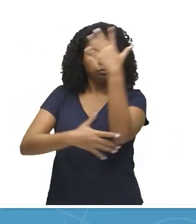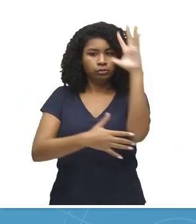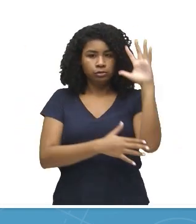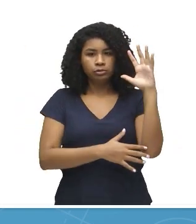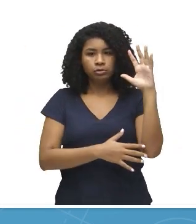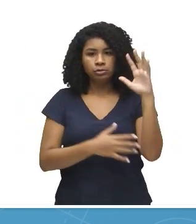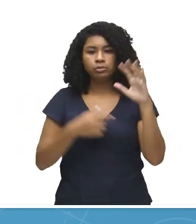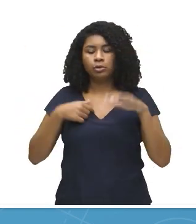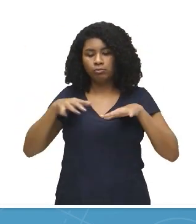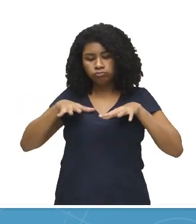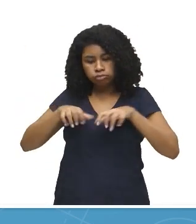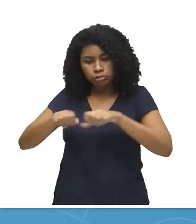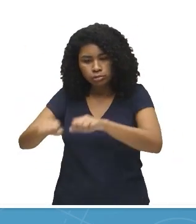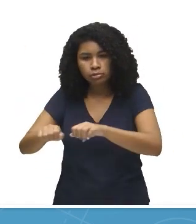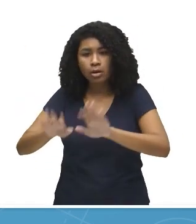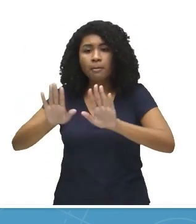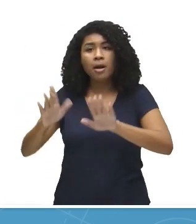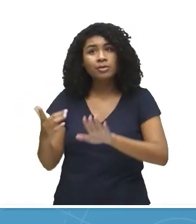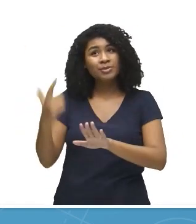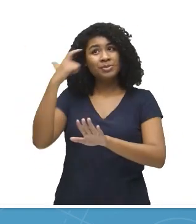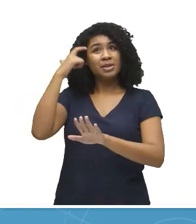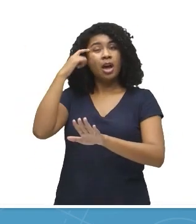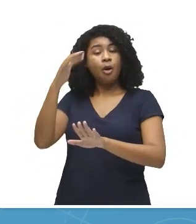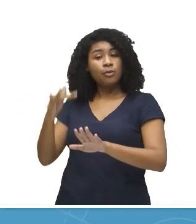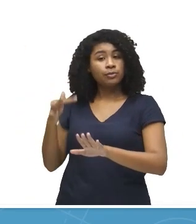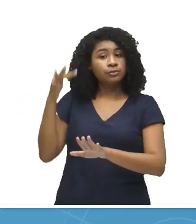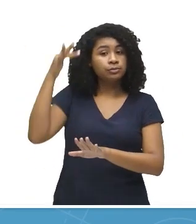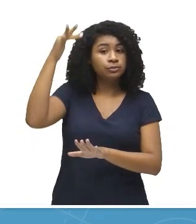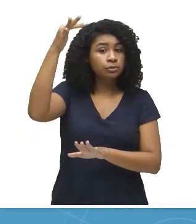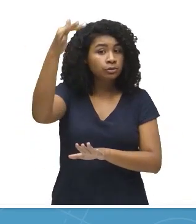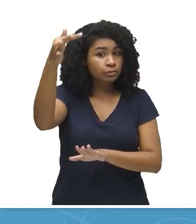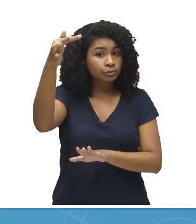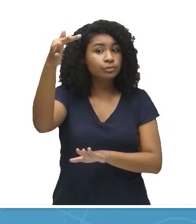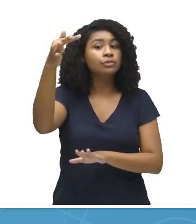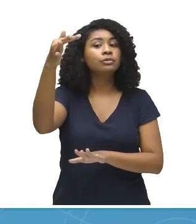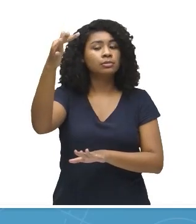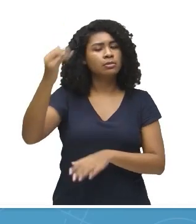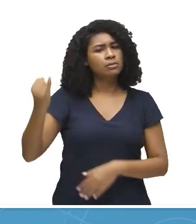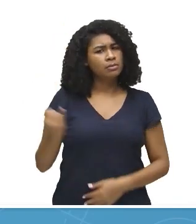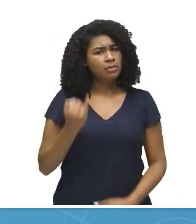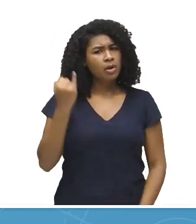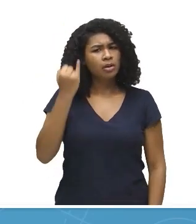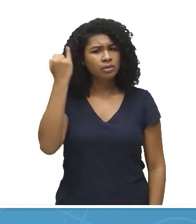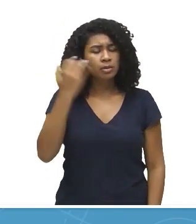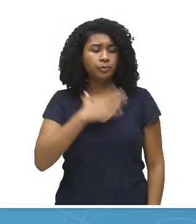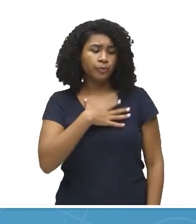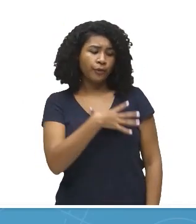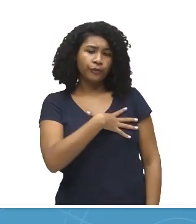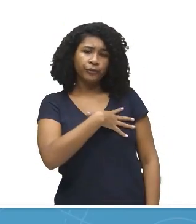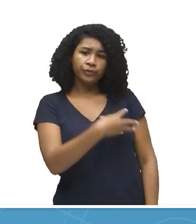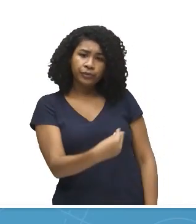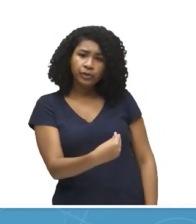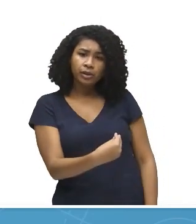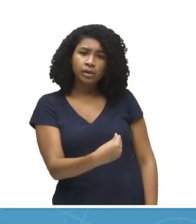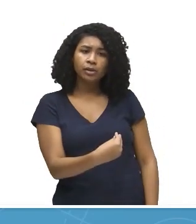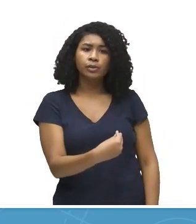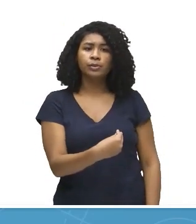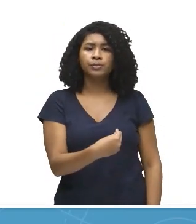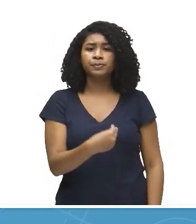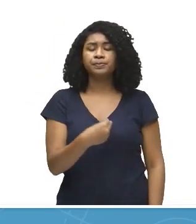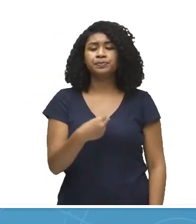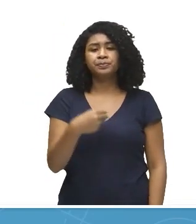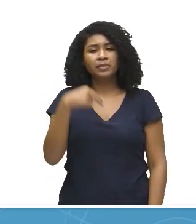gente tem que pensar o quê? Nas nossas próximas gerações, né? Eu tenho que pensar nos meus filhos, nos